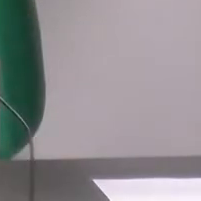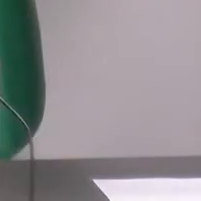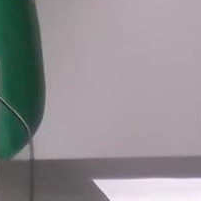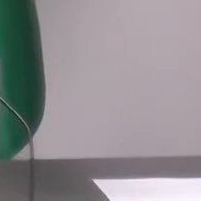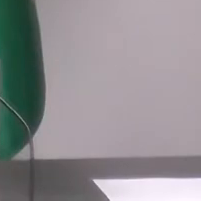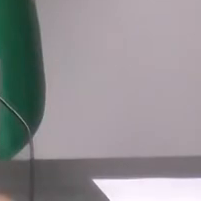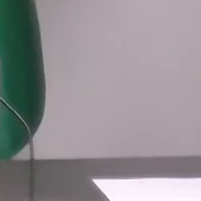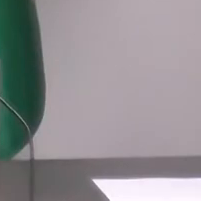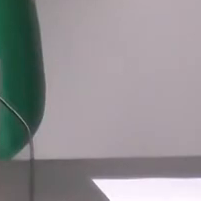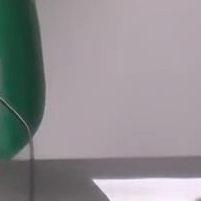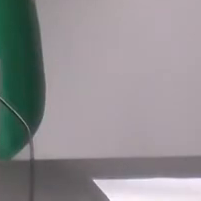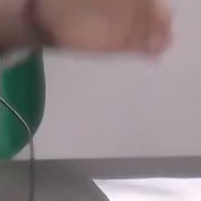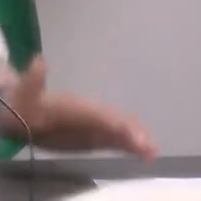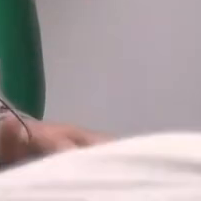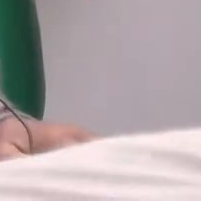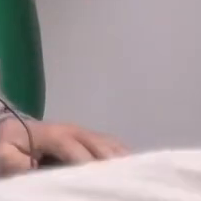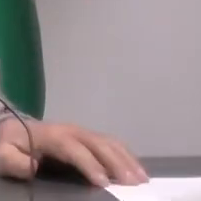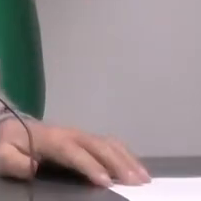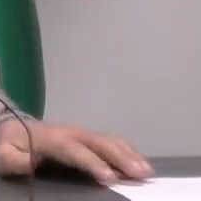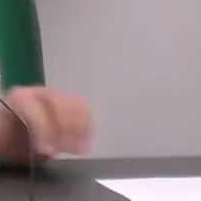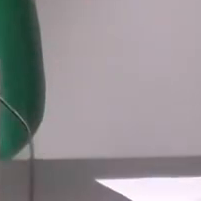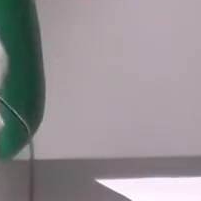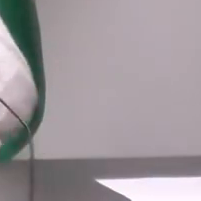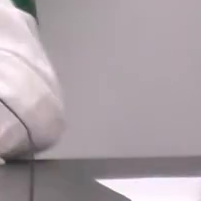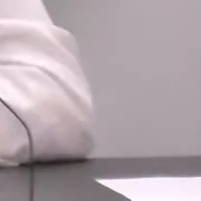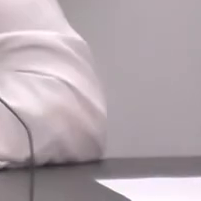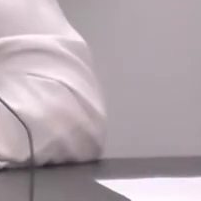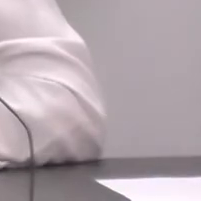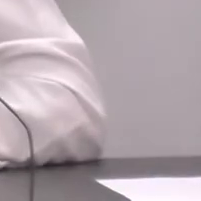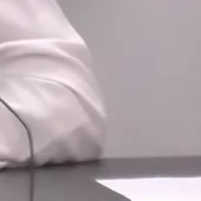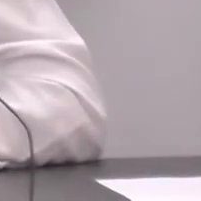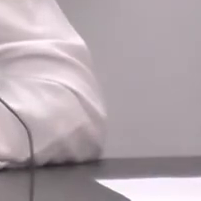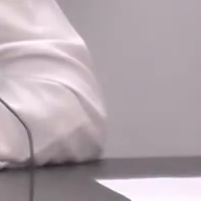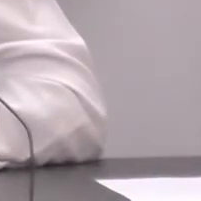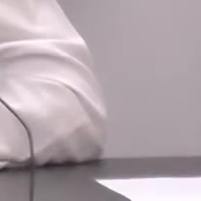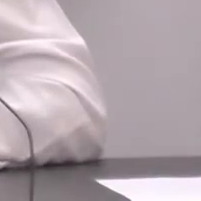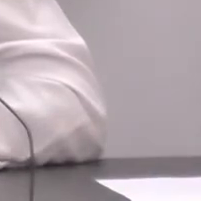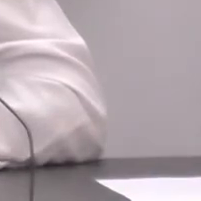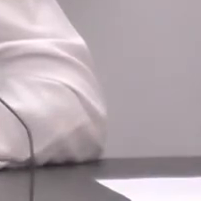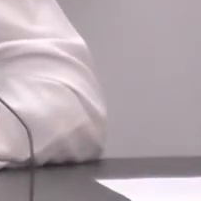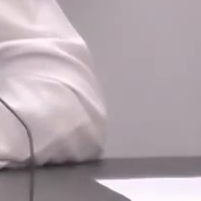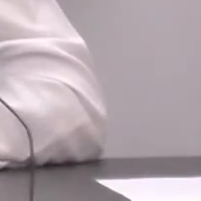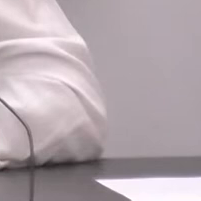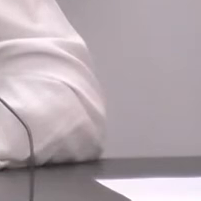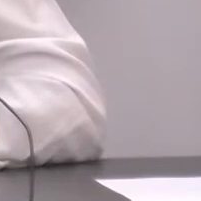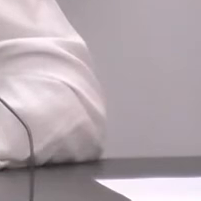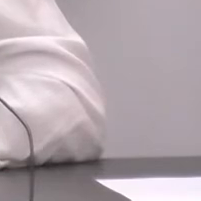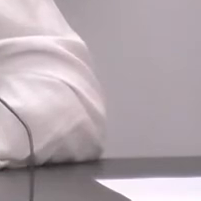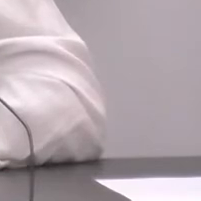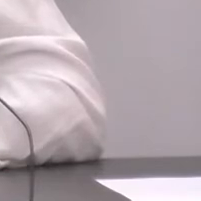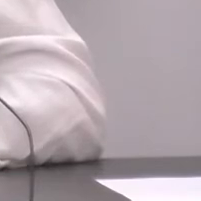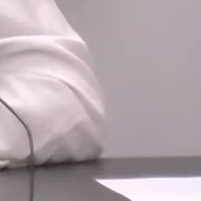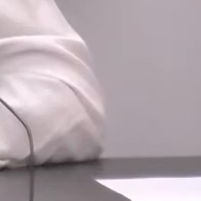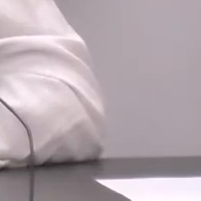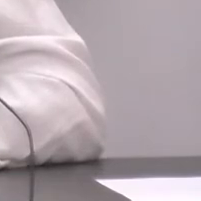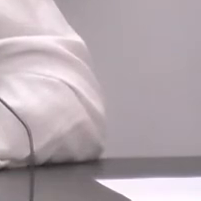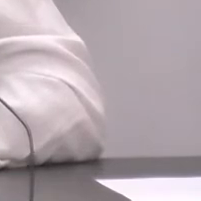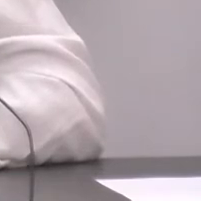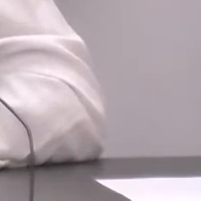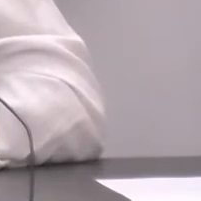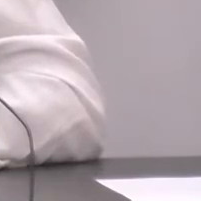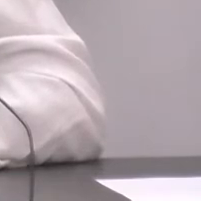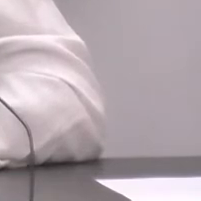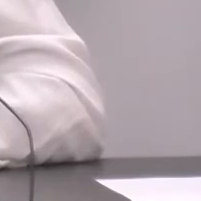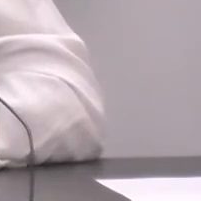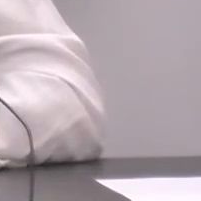olhar para frente né Quais são os próximos passos que setores da sociedade a gente tem que ganhar na como nos articular